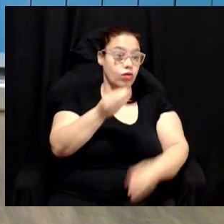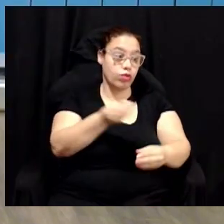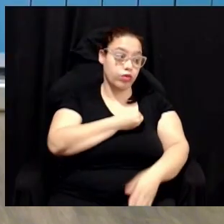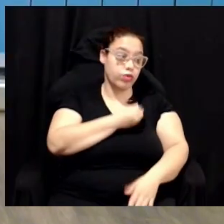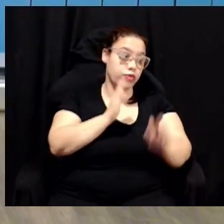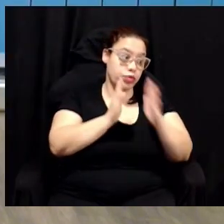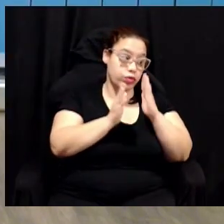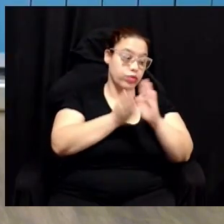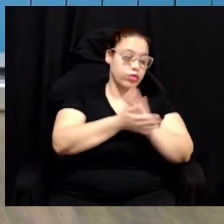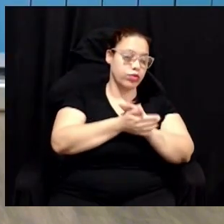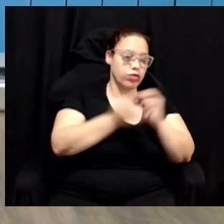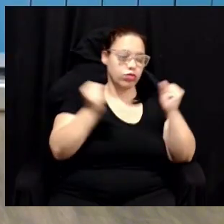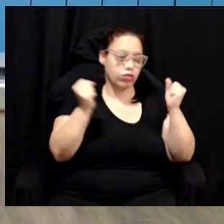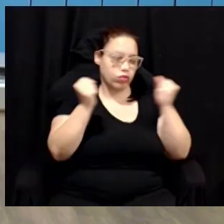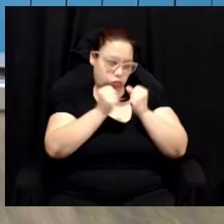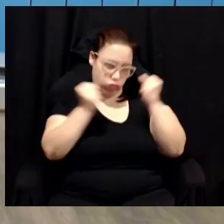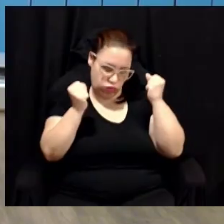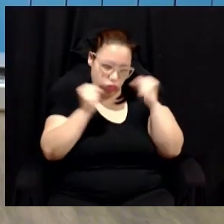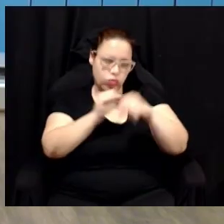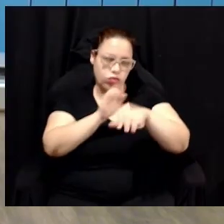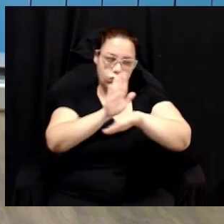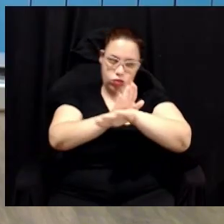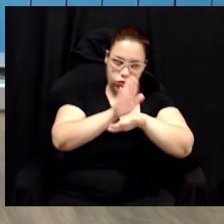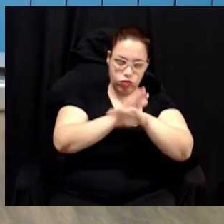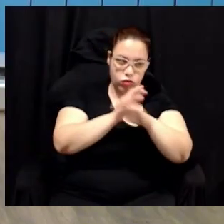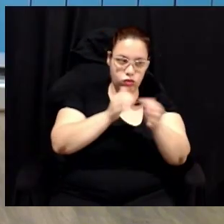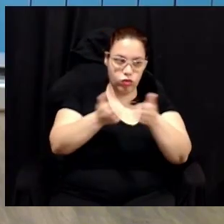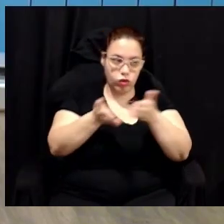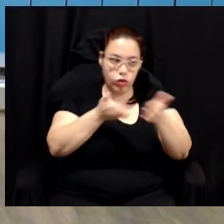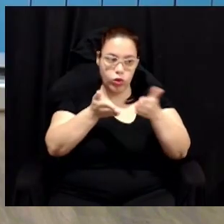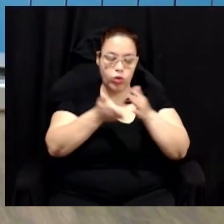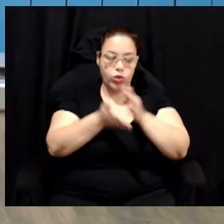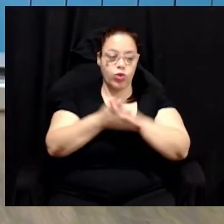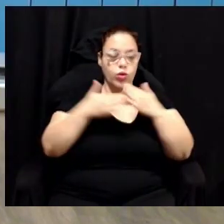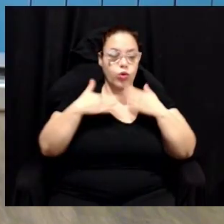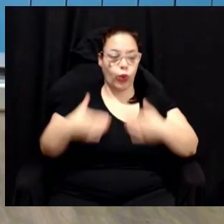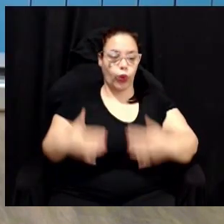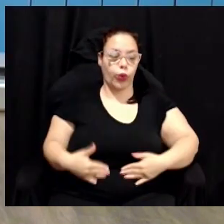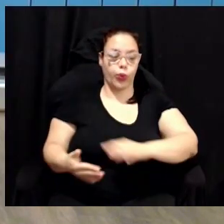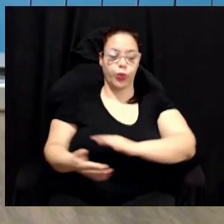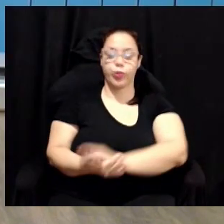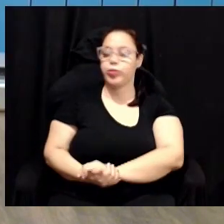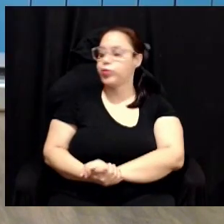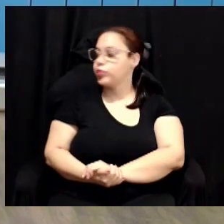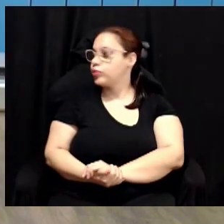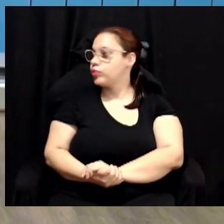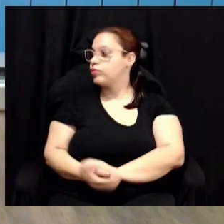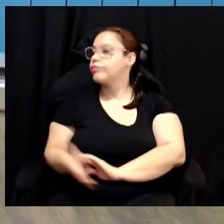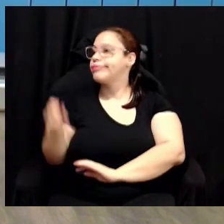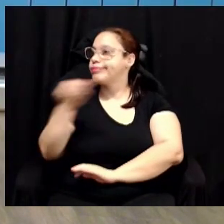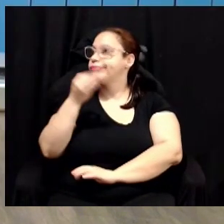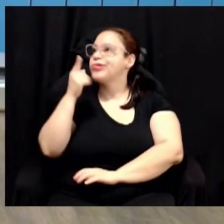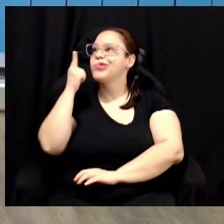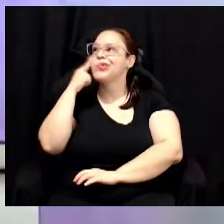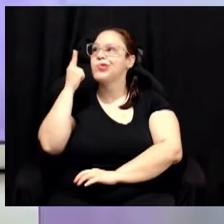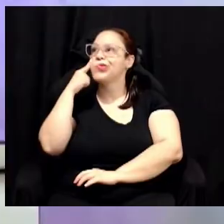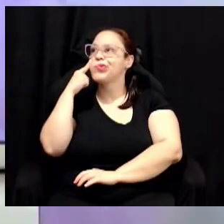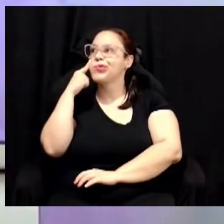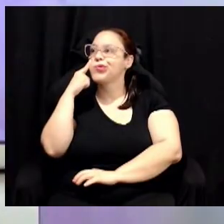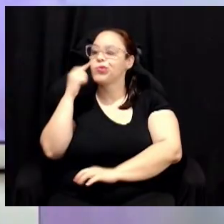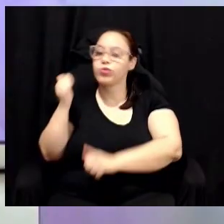nesse período? Aqueles exercícios que ajudam a regular os hormônios do corpo. Perfeito. Olha só, dentro